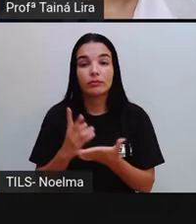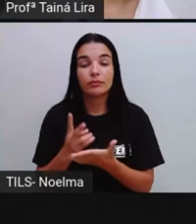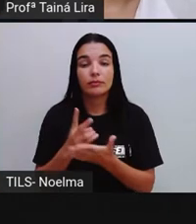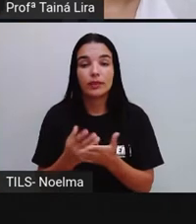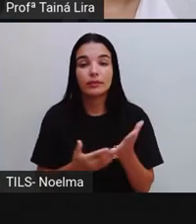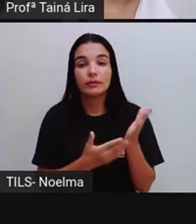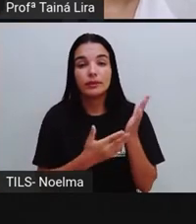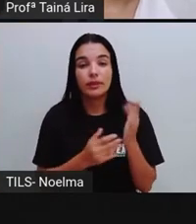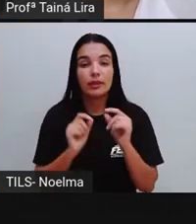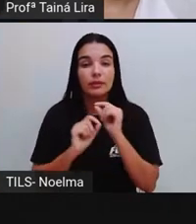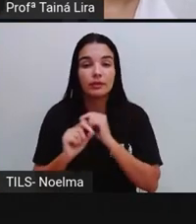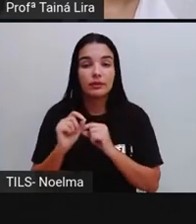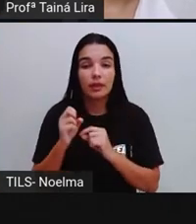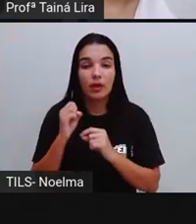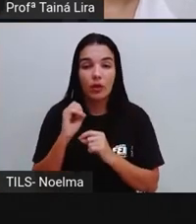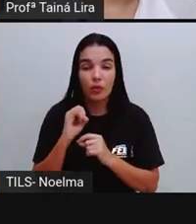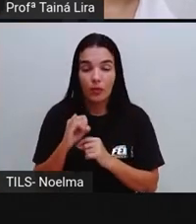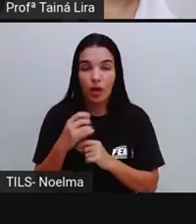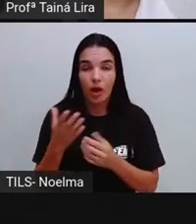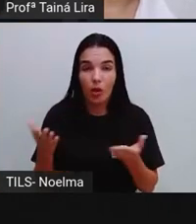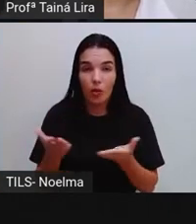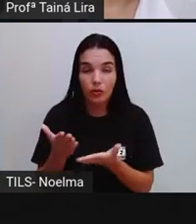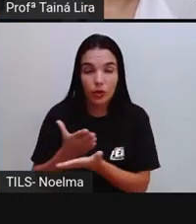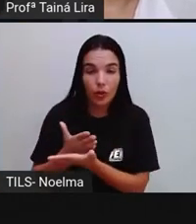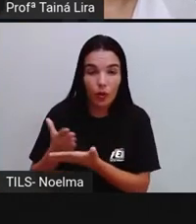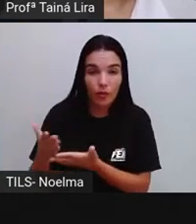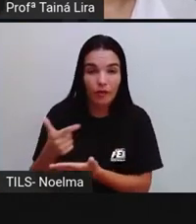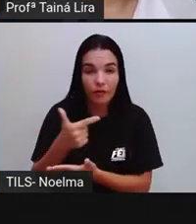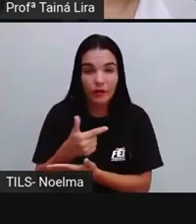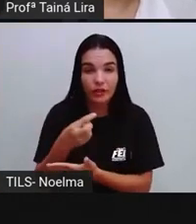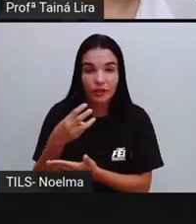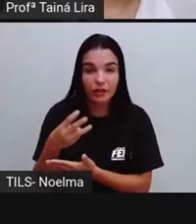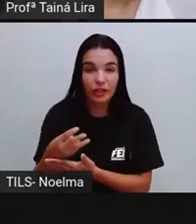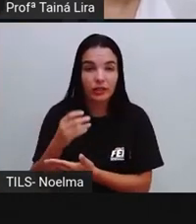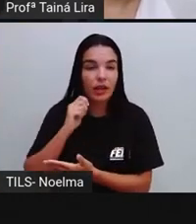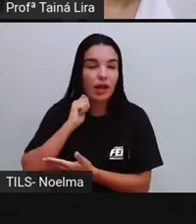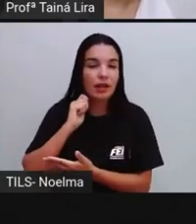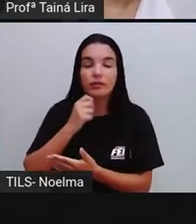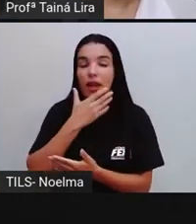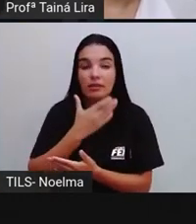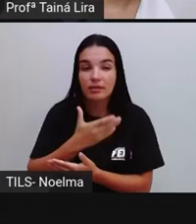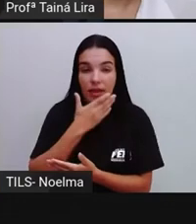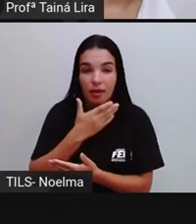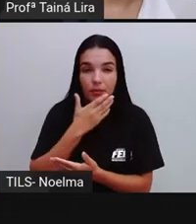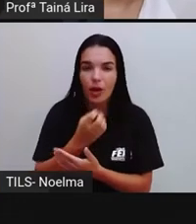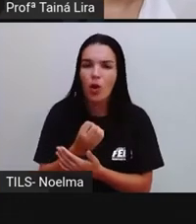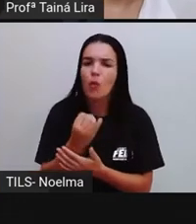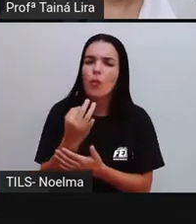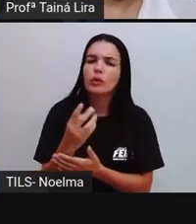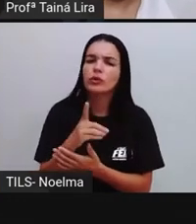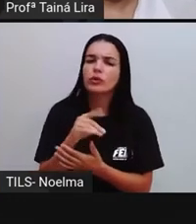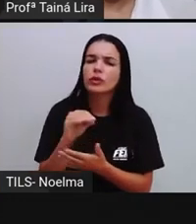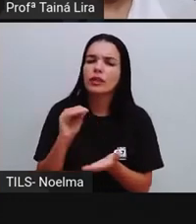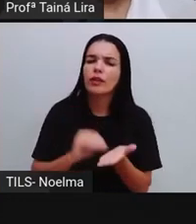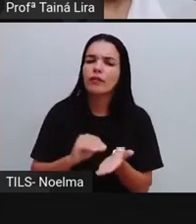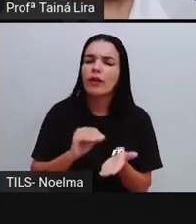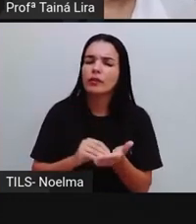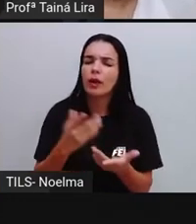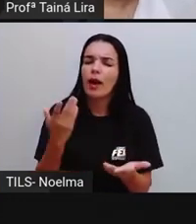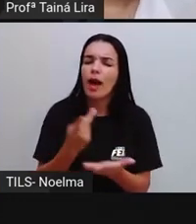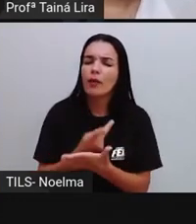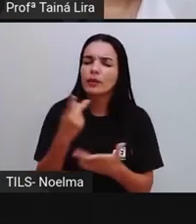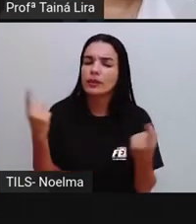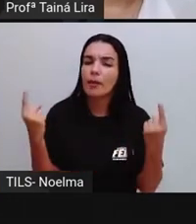Continuando, ó, contando a partir de hoje, 23 de dezembro, quantos dias faltam para a batalha?